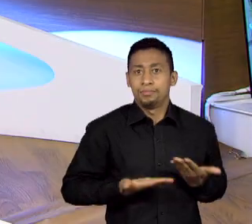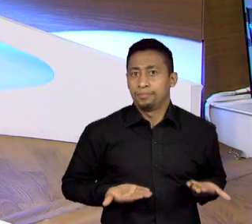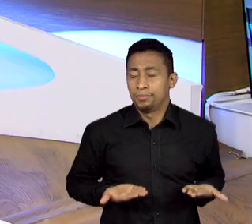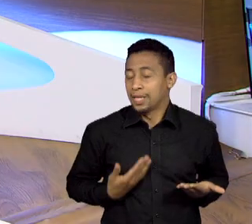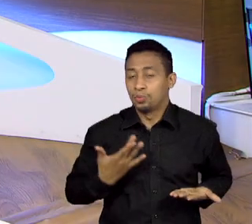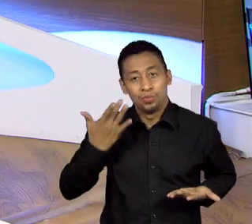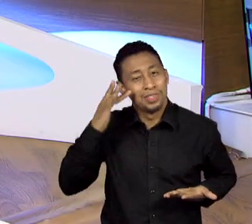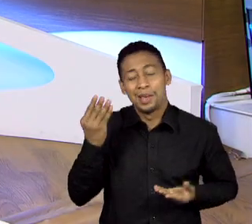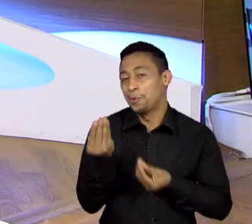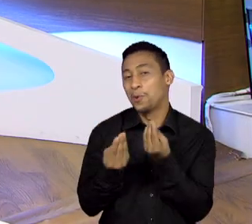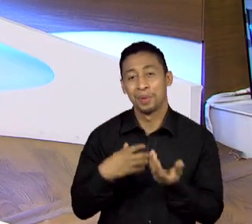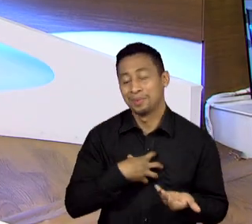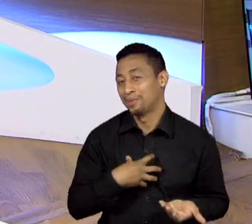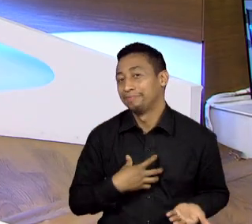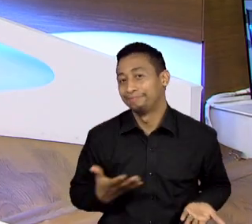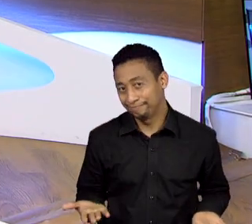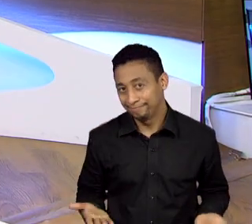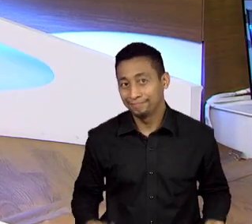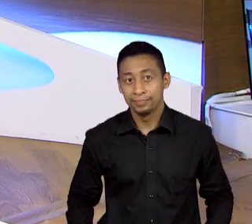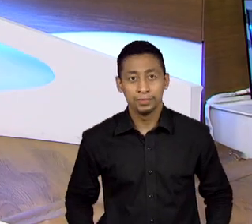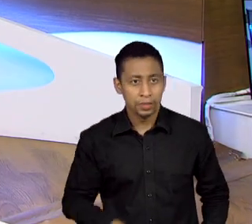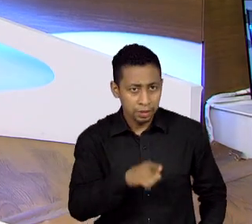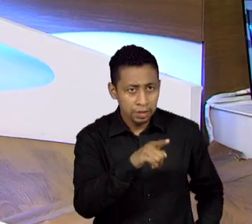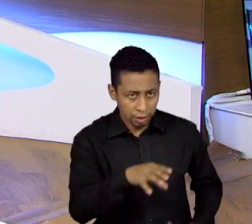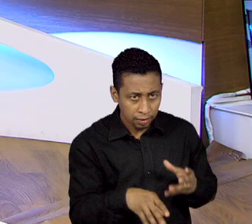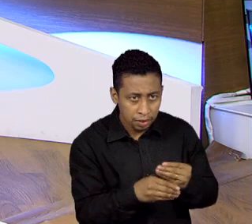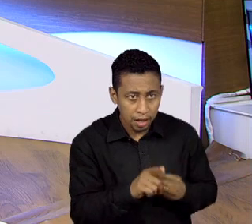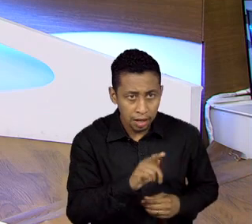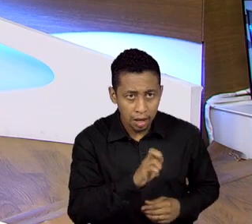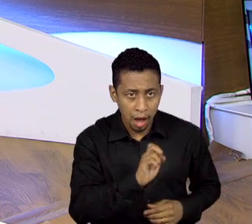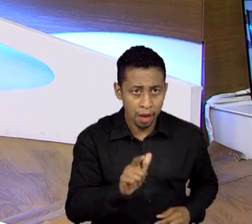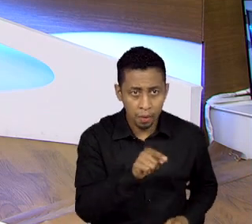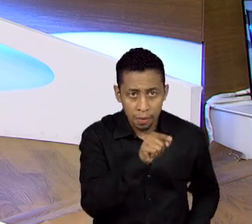Guel, quer complementar alguma coisa? Sim,